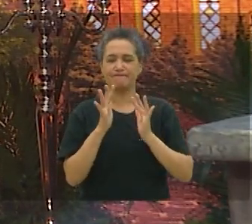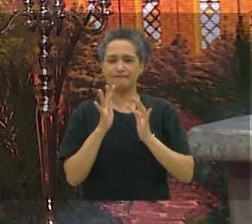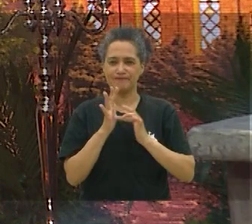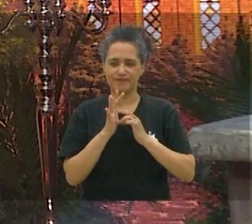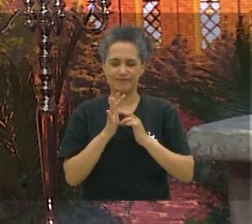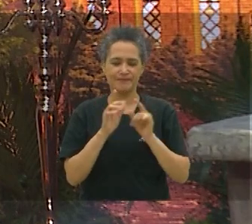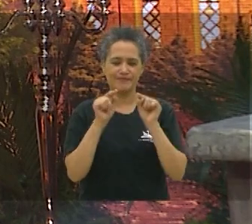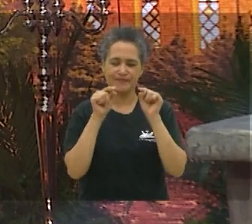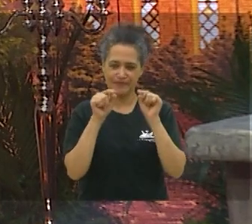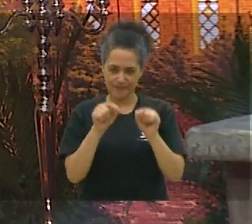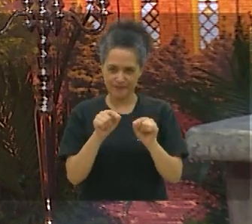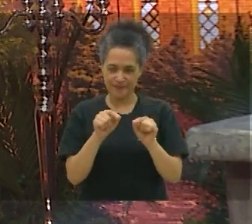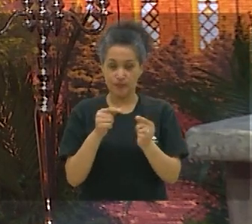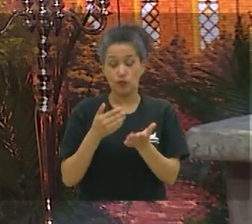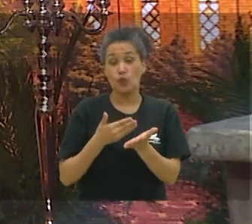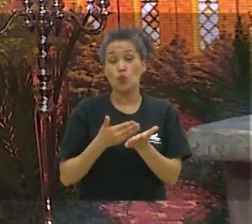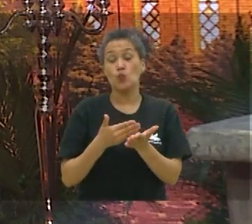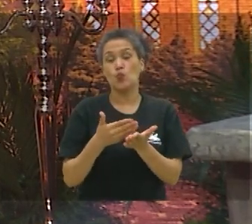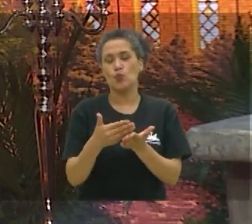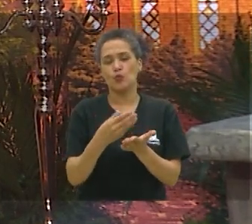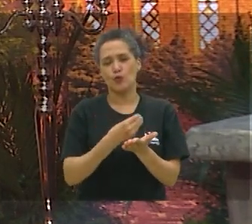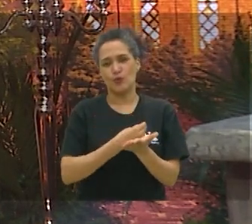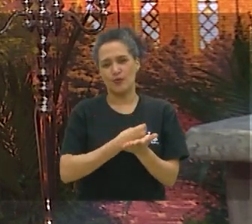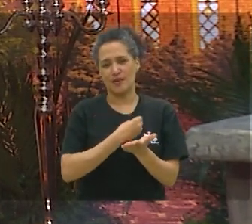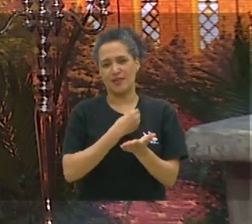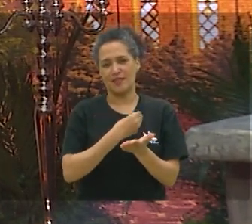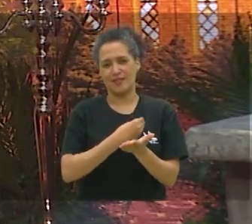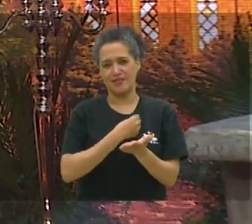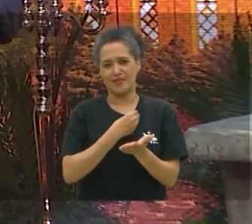Foi aí que começou a vida pública de Jesus.